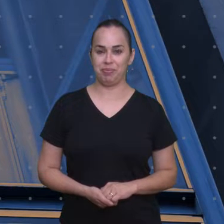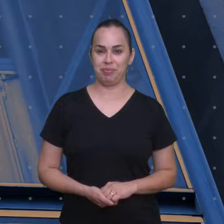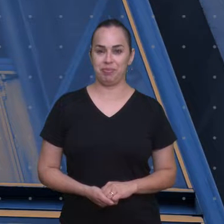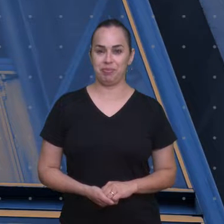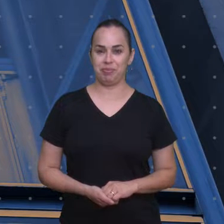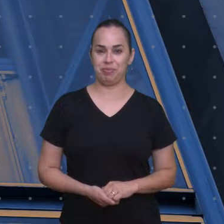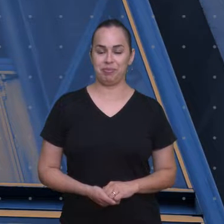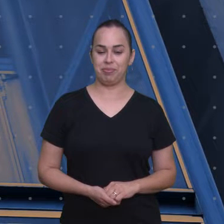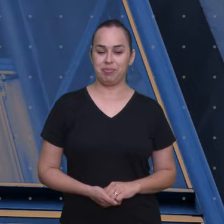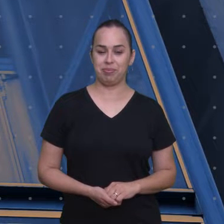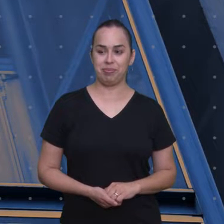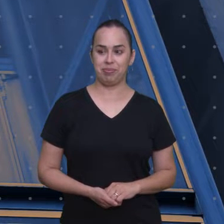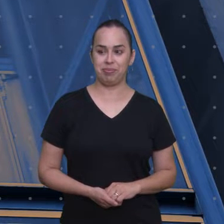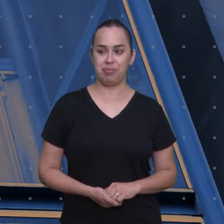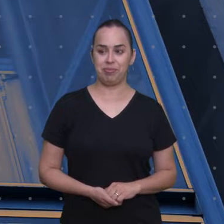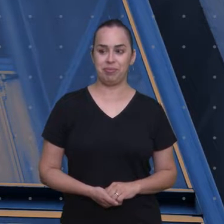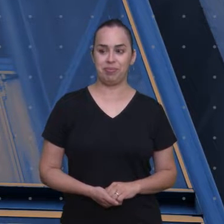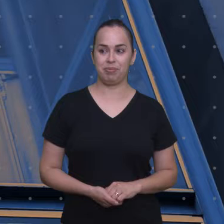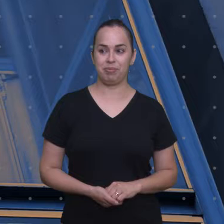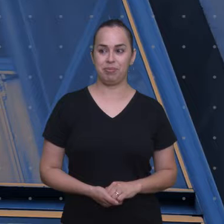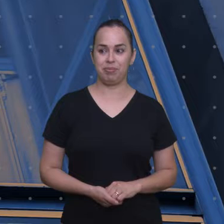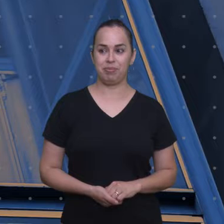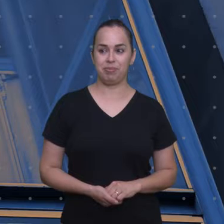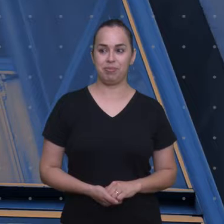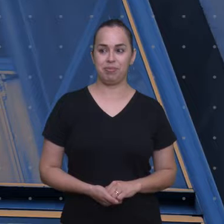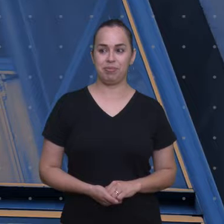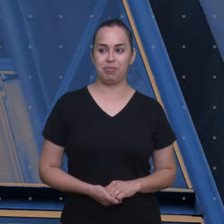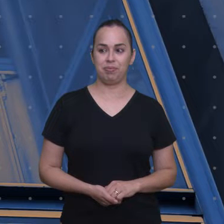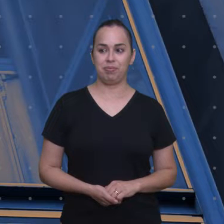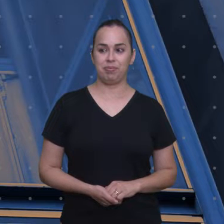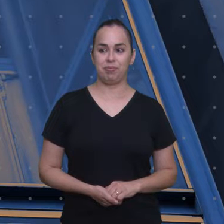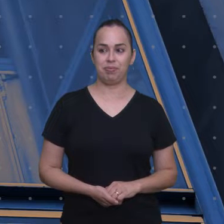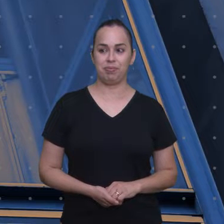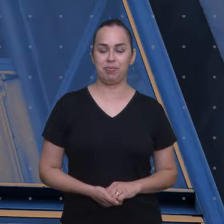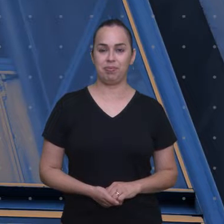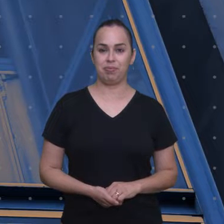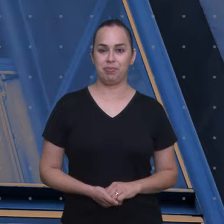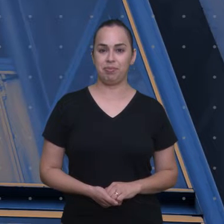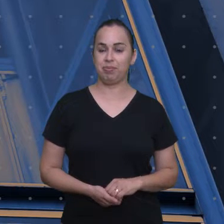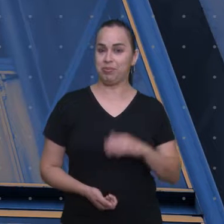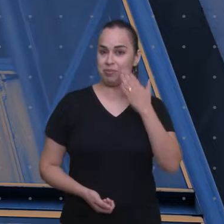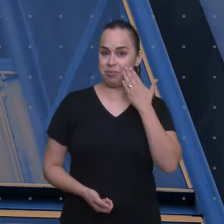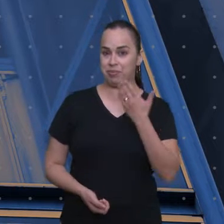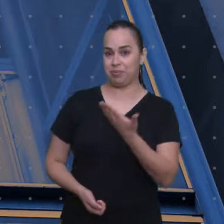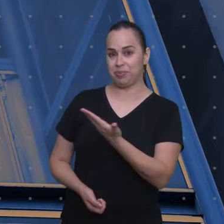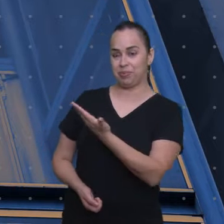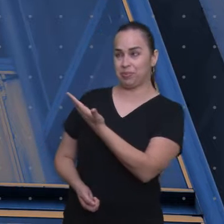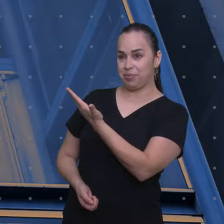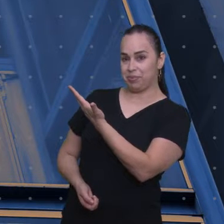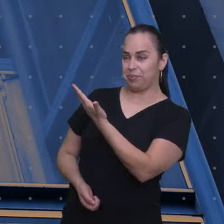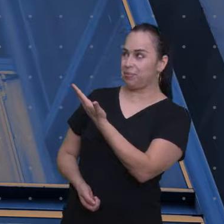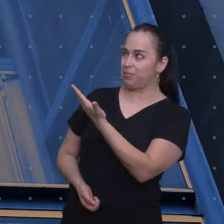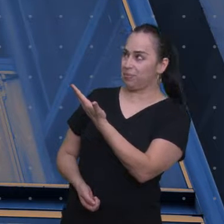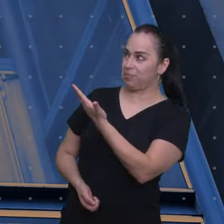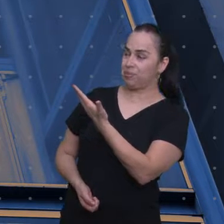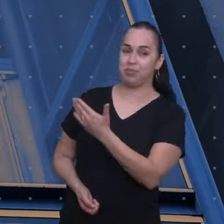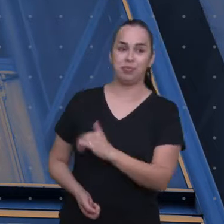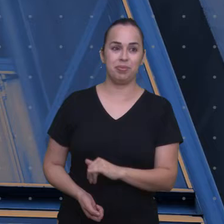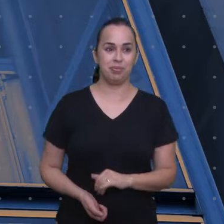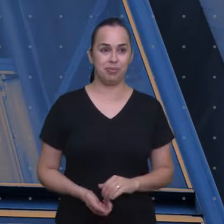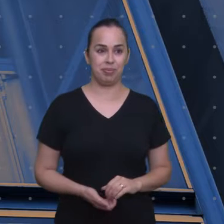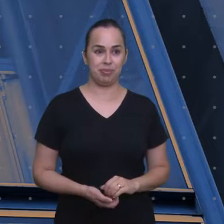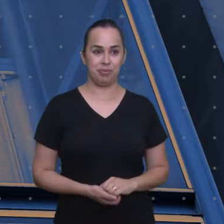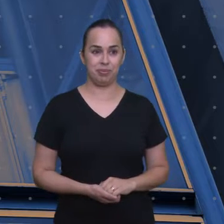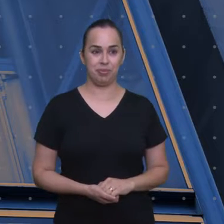plástico por injeção, montador eletroeletrônico, montador mecânico, operador de empilhadeira, operador